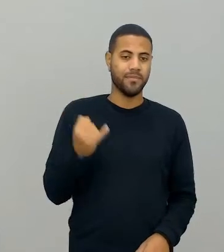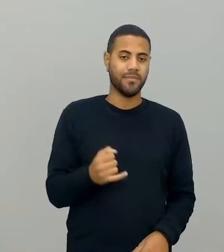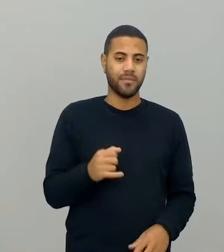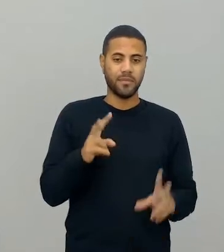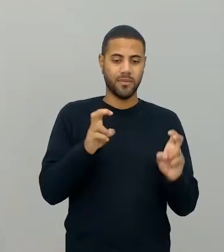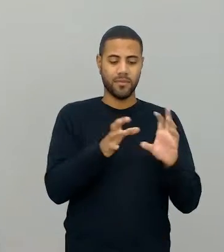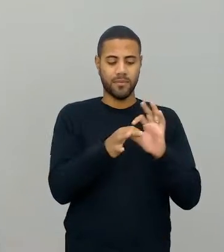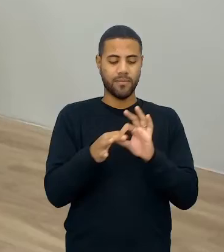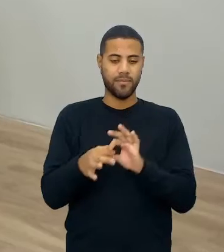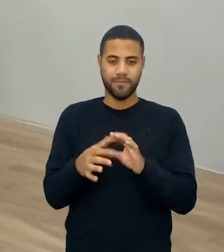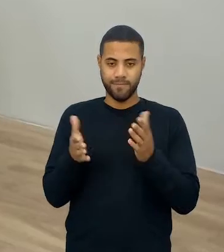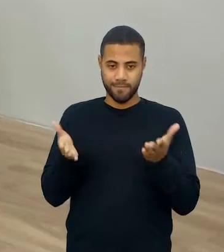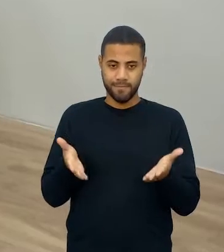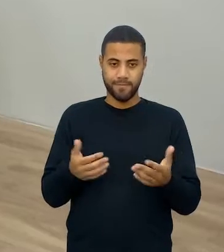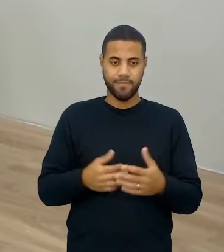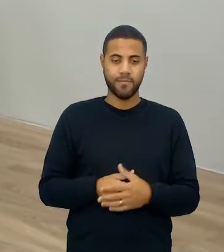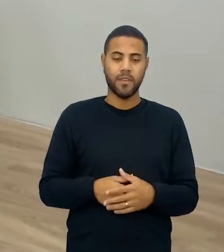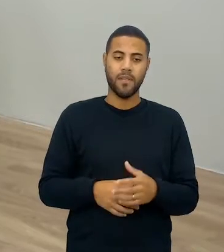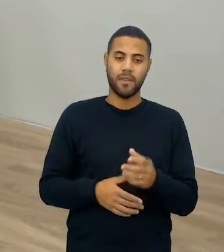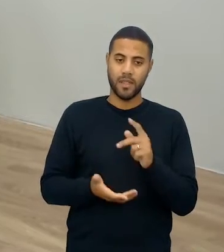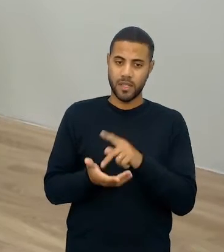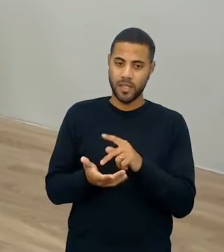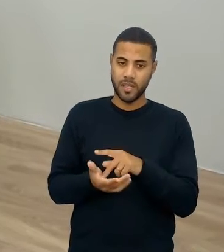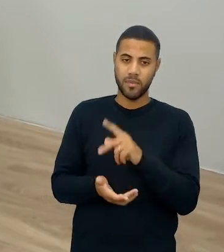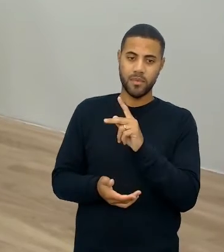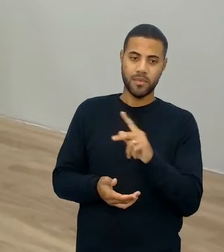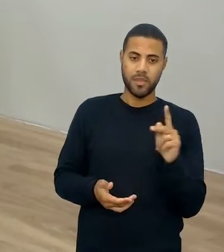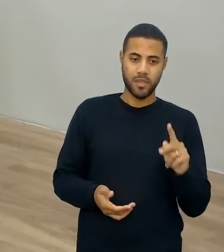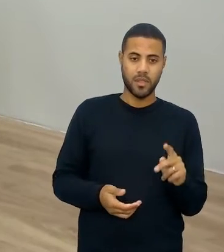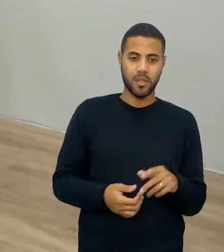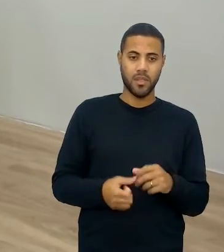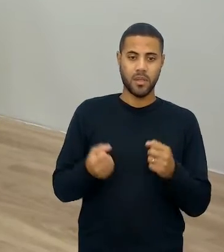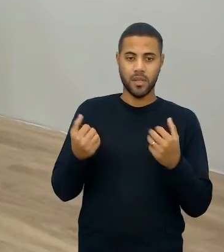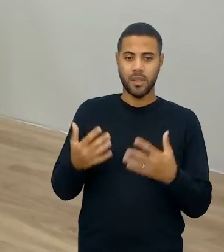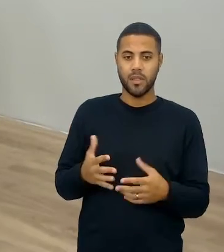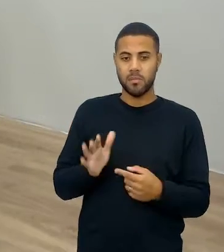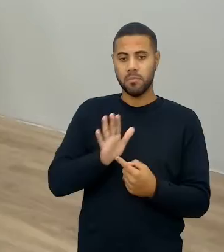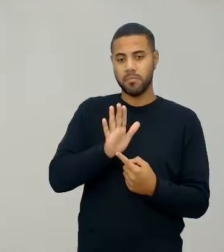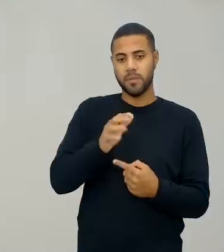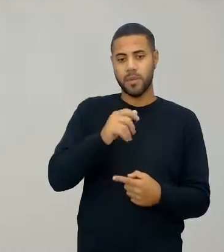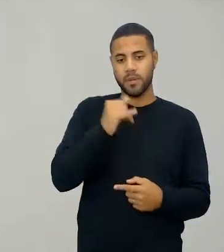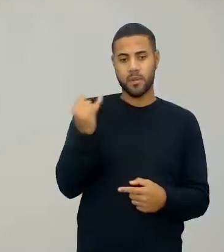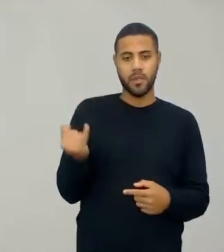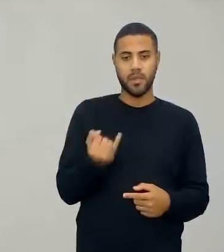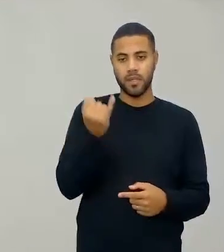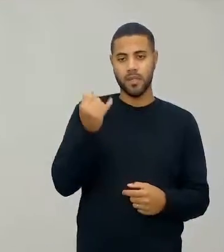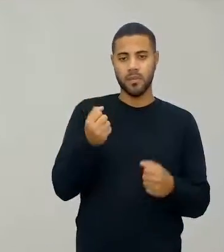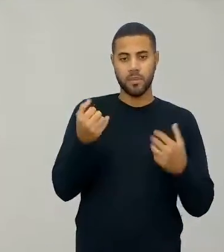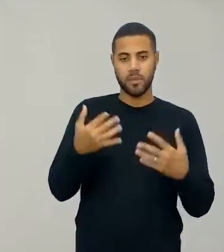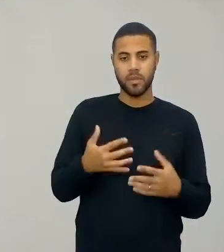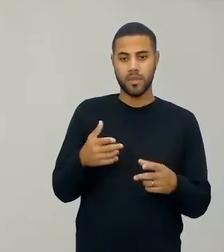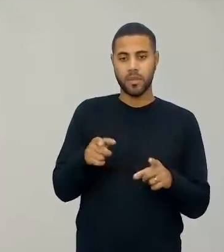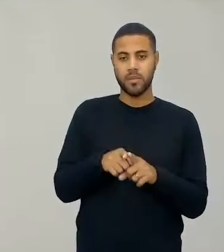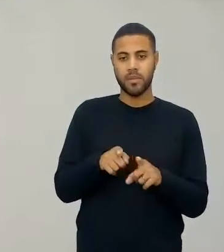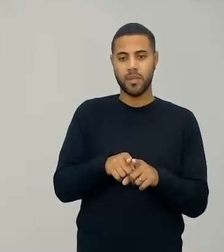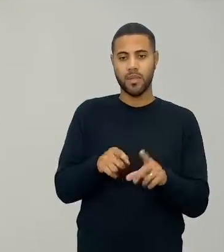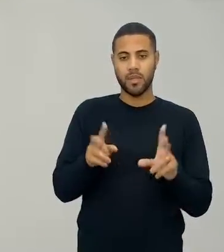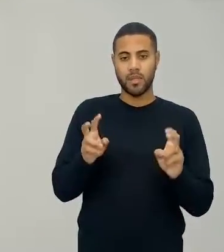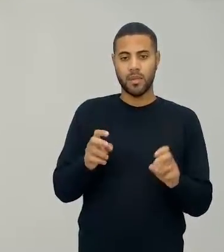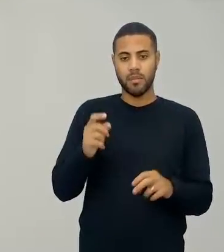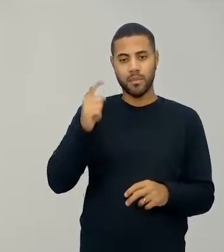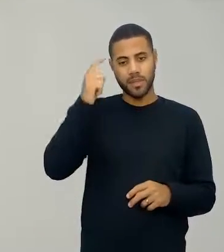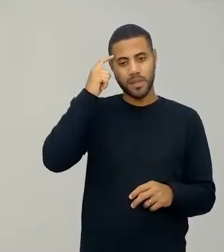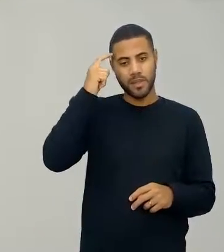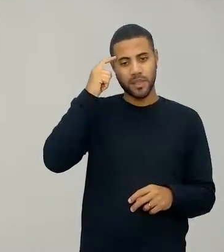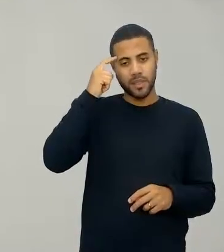ponto de vista. Perfeito, professora. Essa sua elucidação foi importante, e na hora que você falou assim, pensar